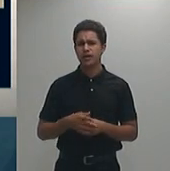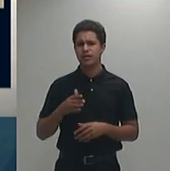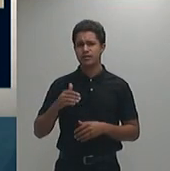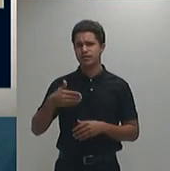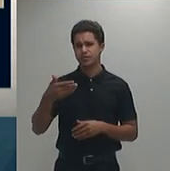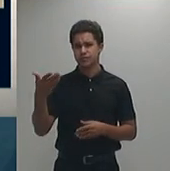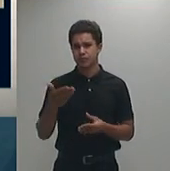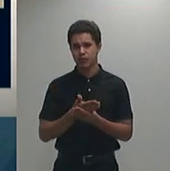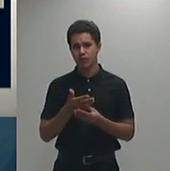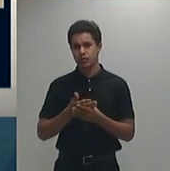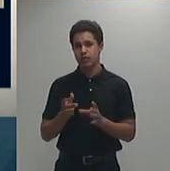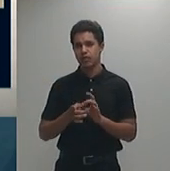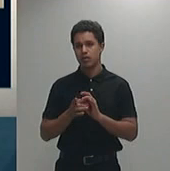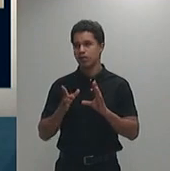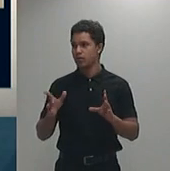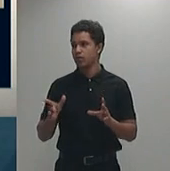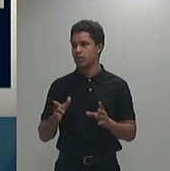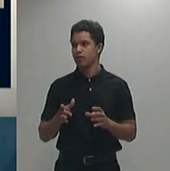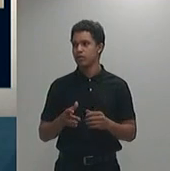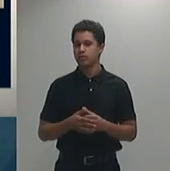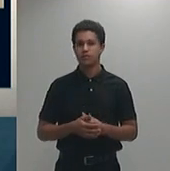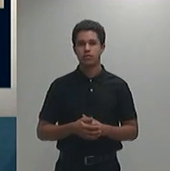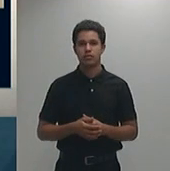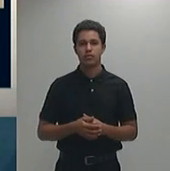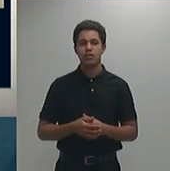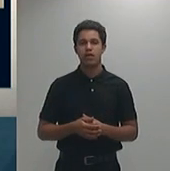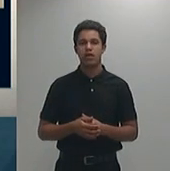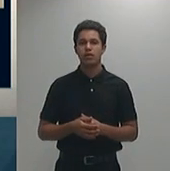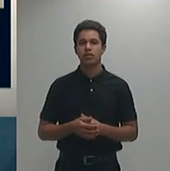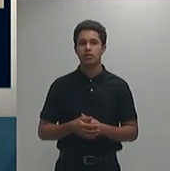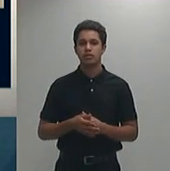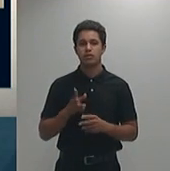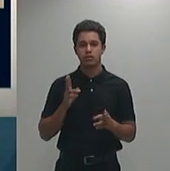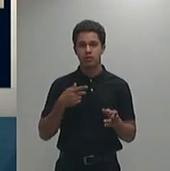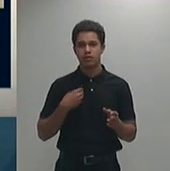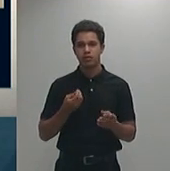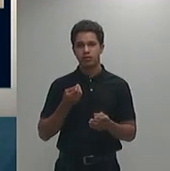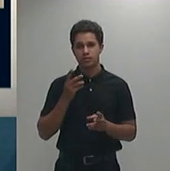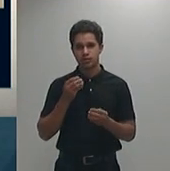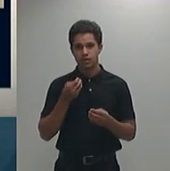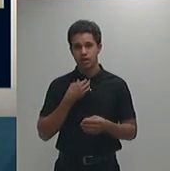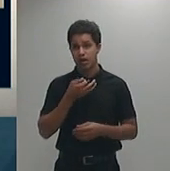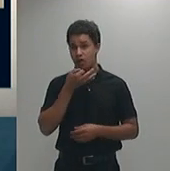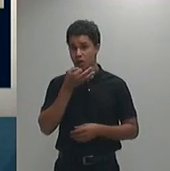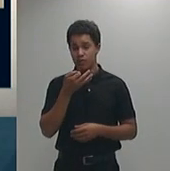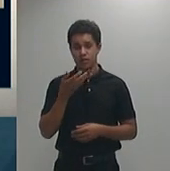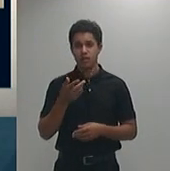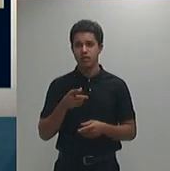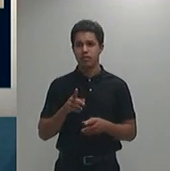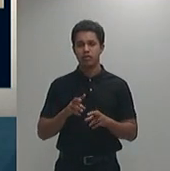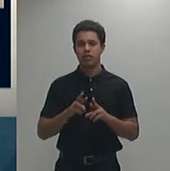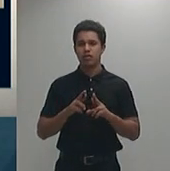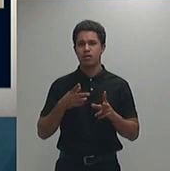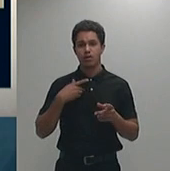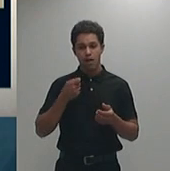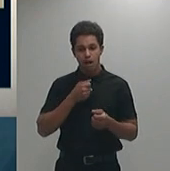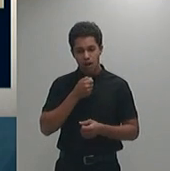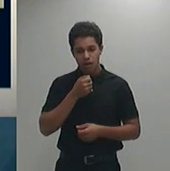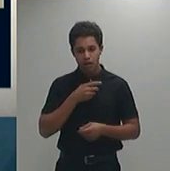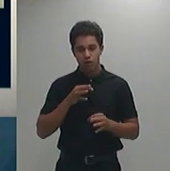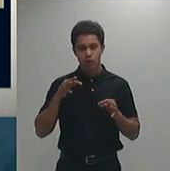deliberações excludentes entre si assim como se dá com a lei o regulamento de arbitragem Nem sempre é capaz de uma TV todas as situações